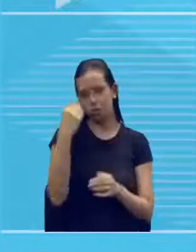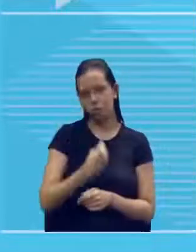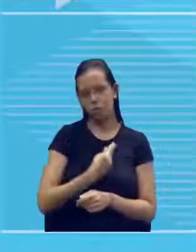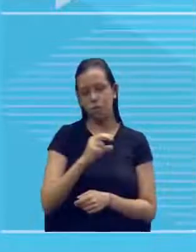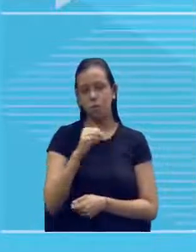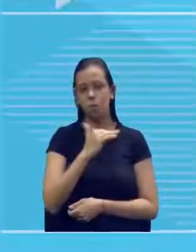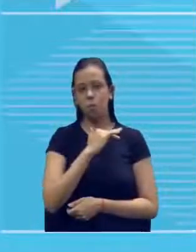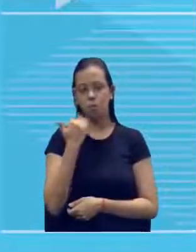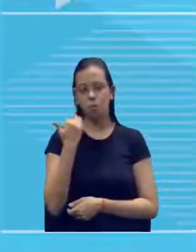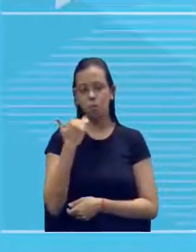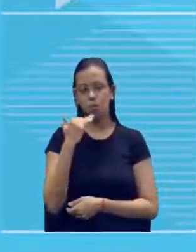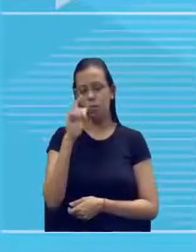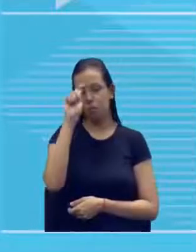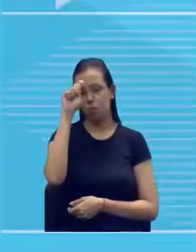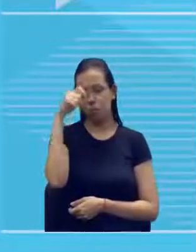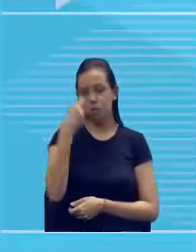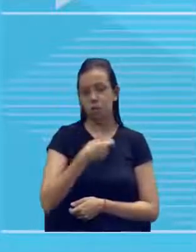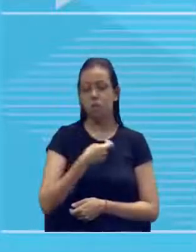E aí, turma,